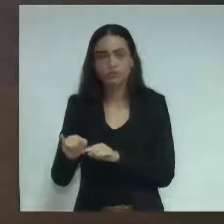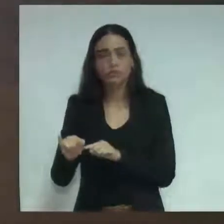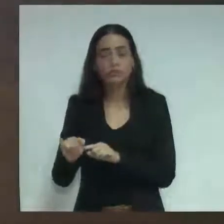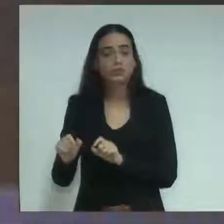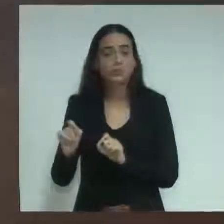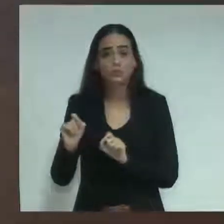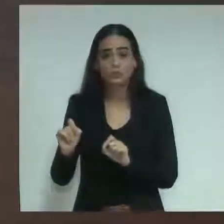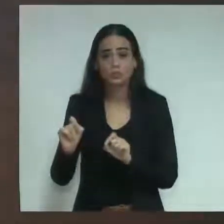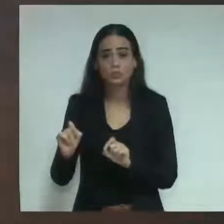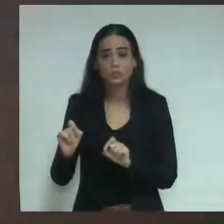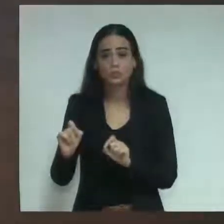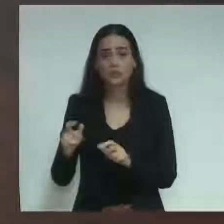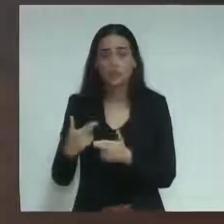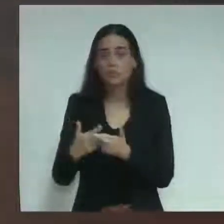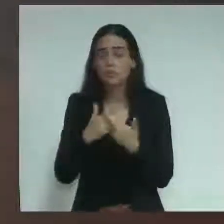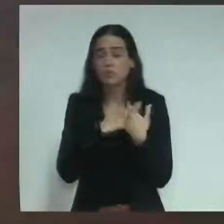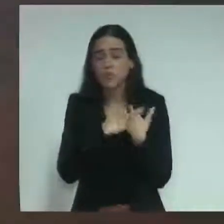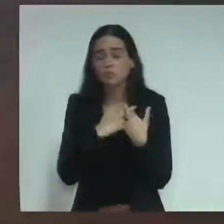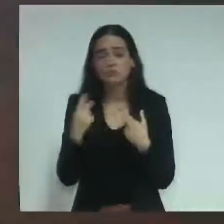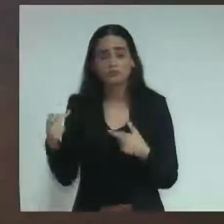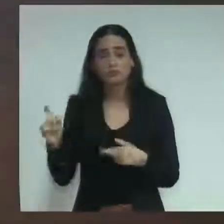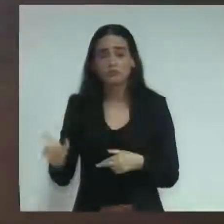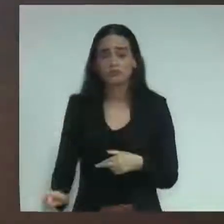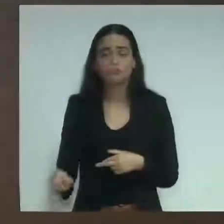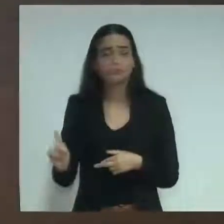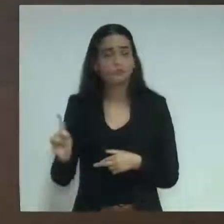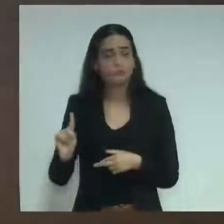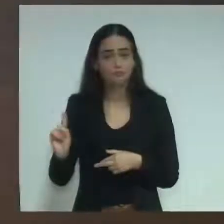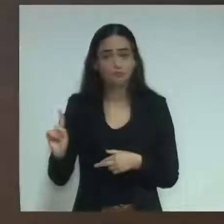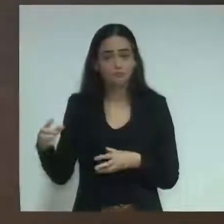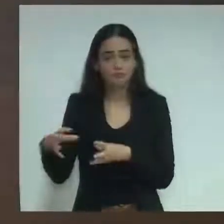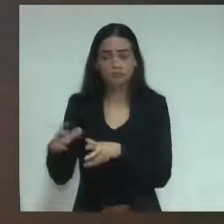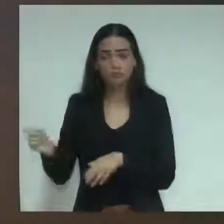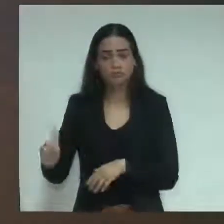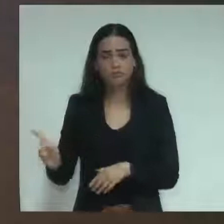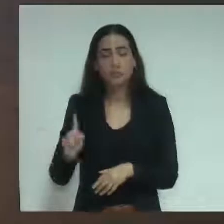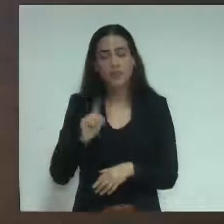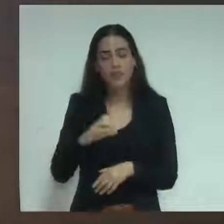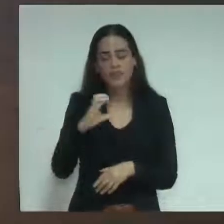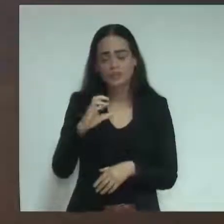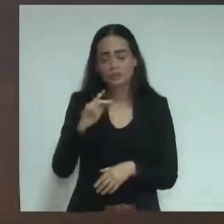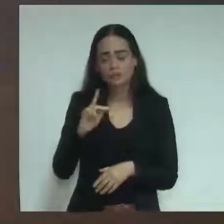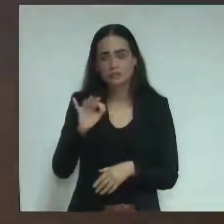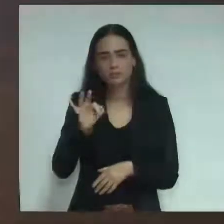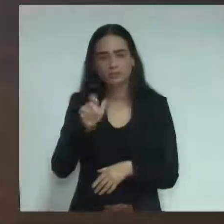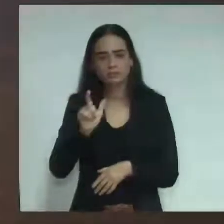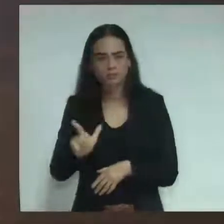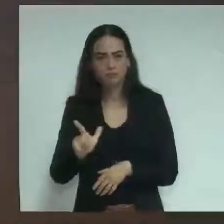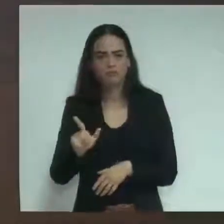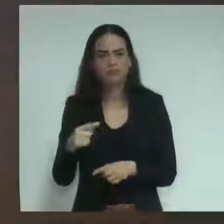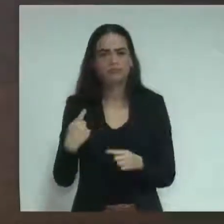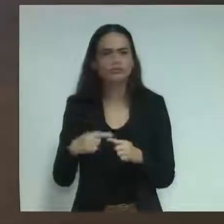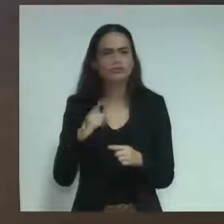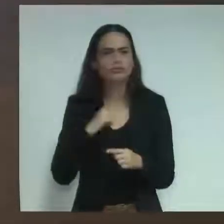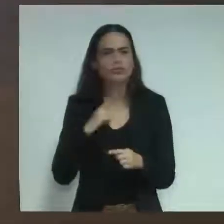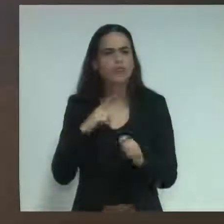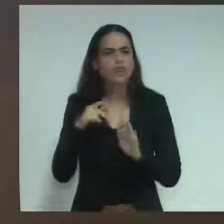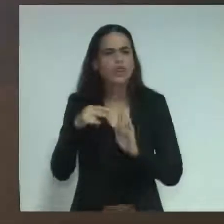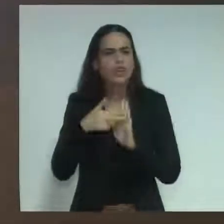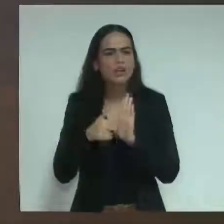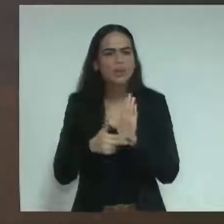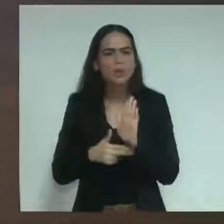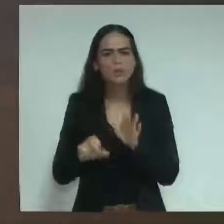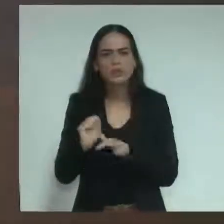Porque é uma responsabilidade da CPFL. Tem as normas de segurança, né, NR 32, se não me falha a memória, trabalho em